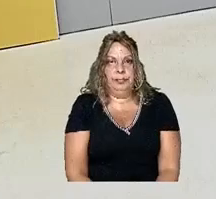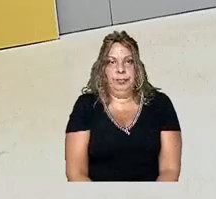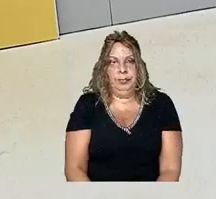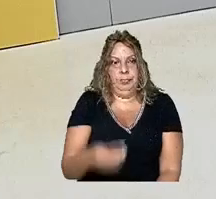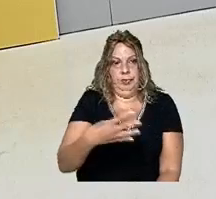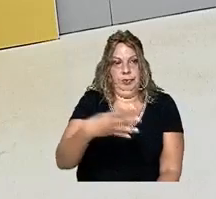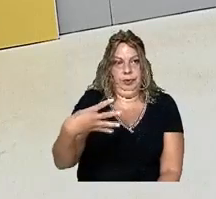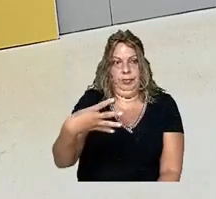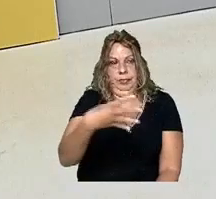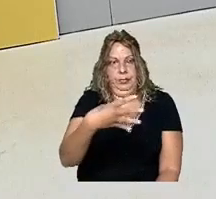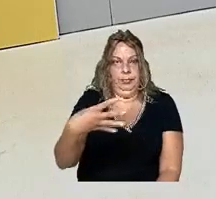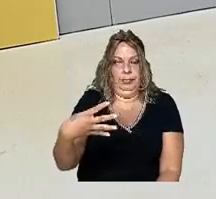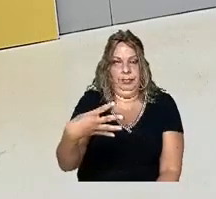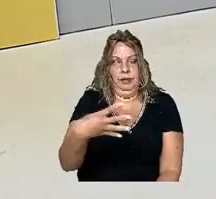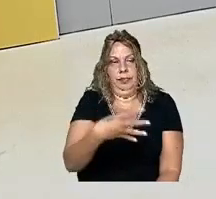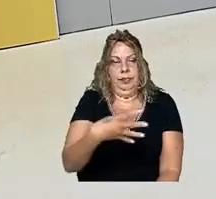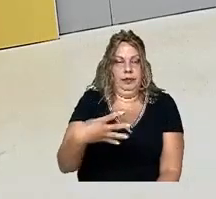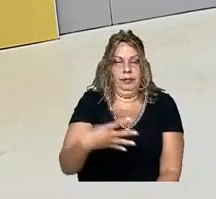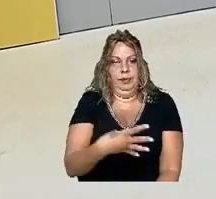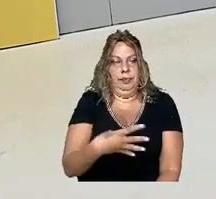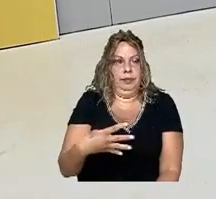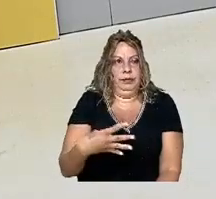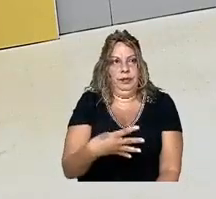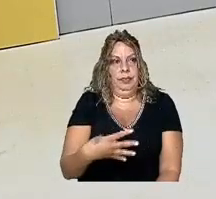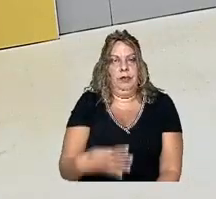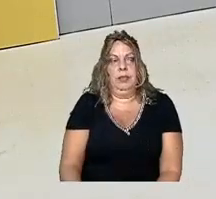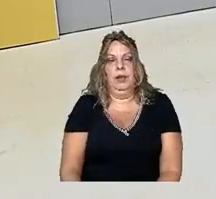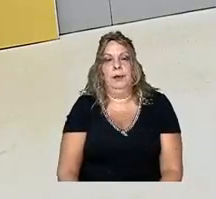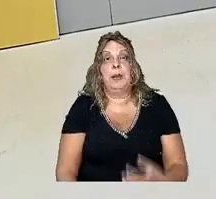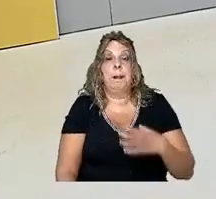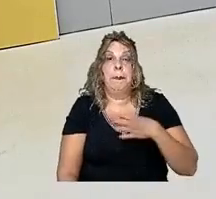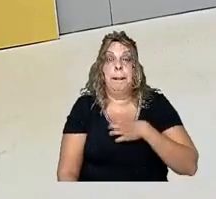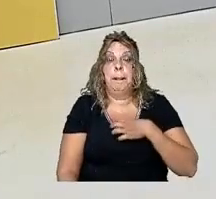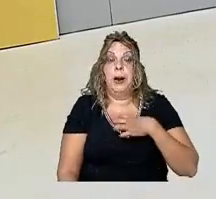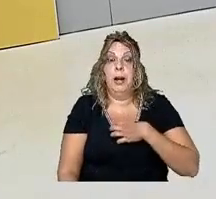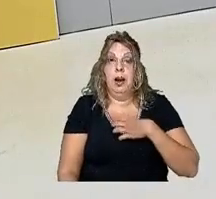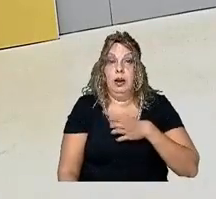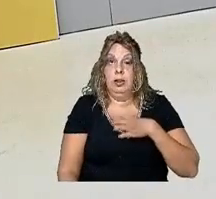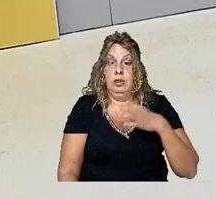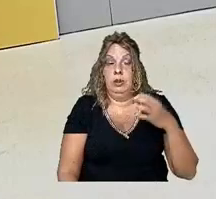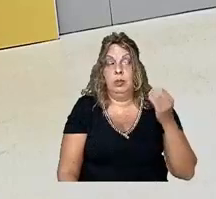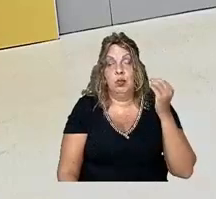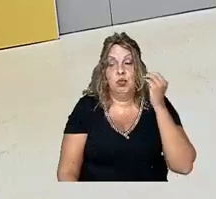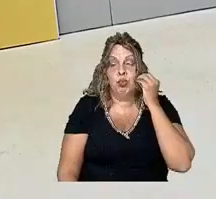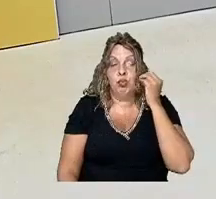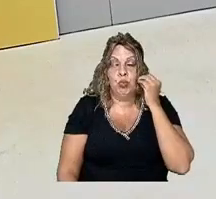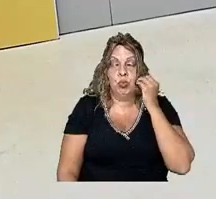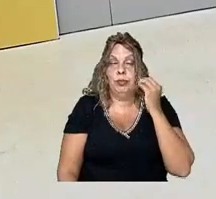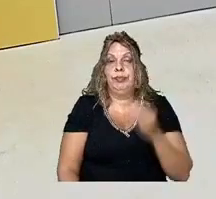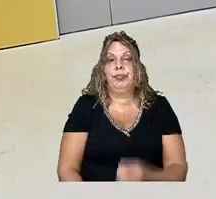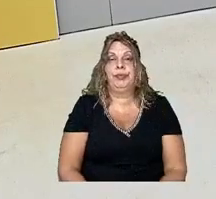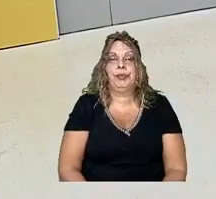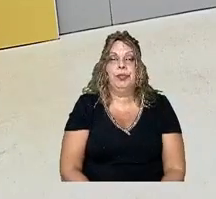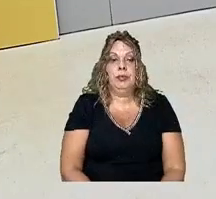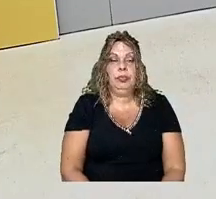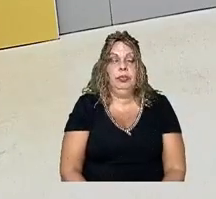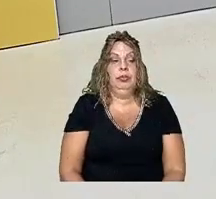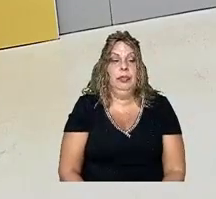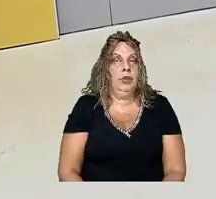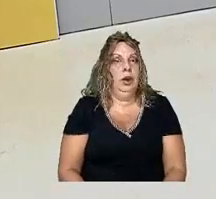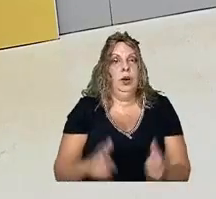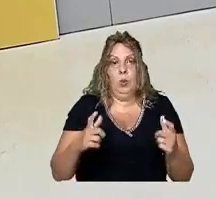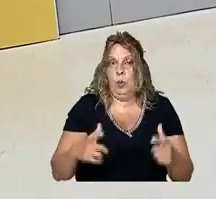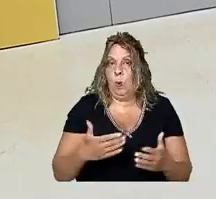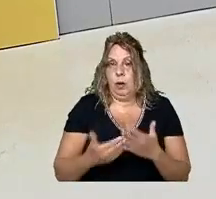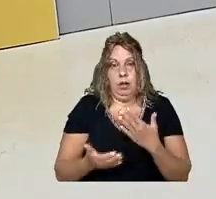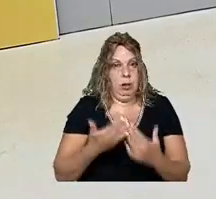44, 44, olha que bacana, Bahia, né? Bahia sintonizada. Pois é, vocês podem nos acompanhar aí pelo Instagram de onde